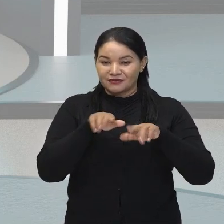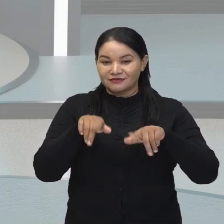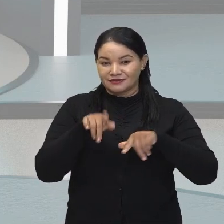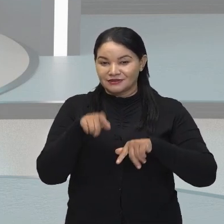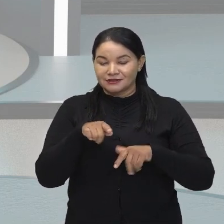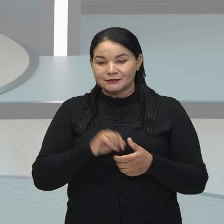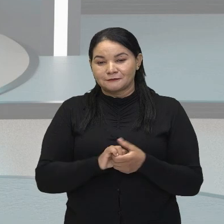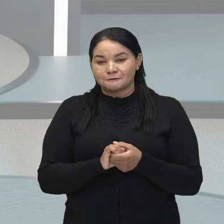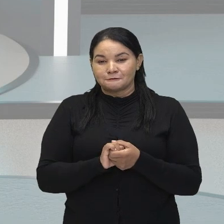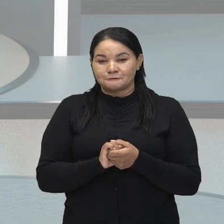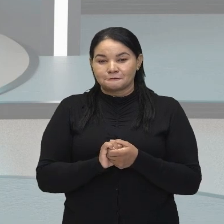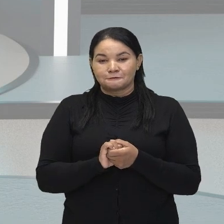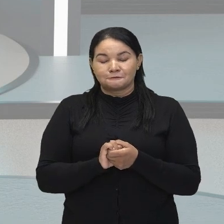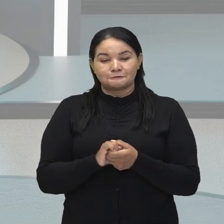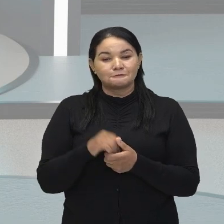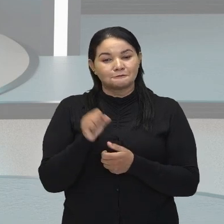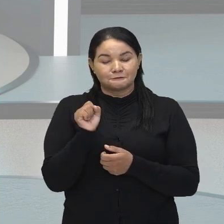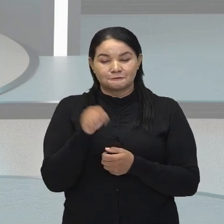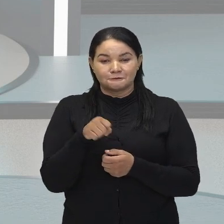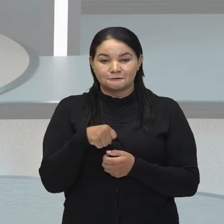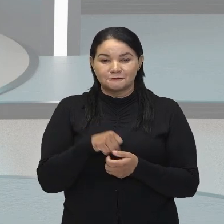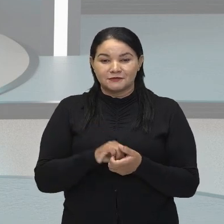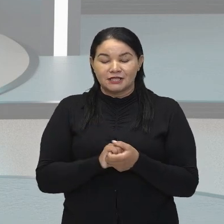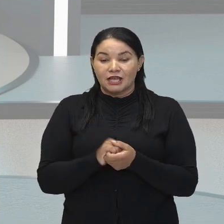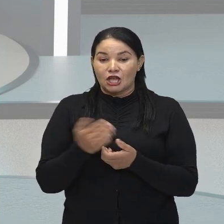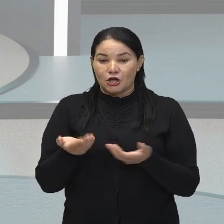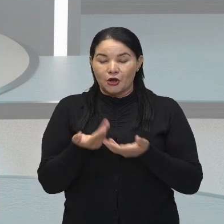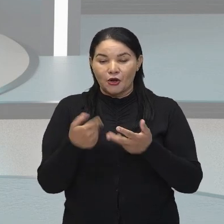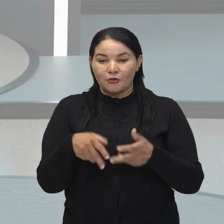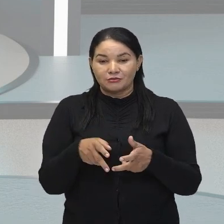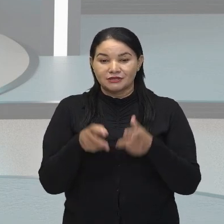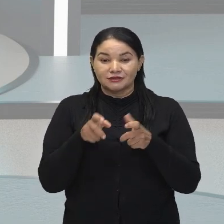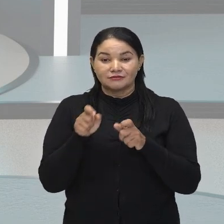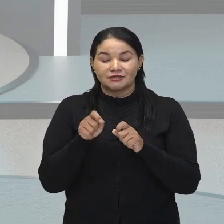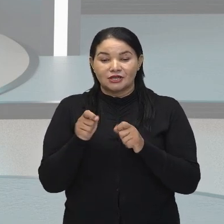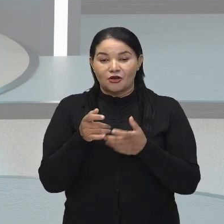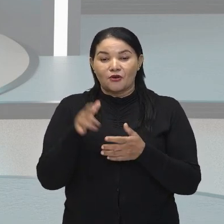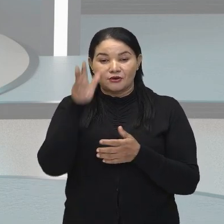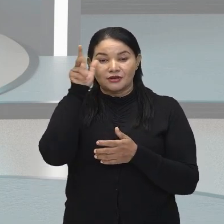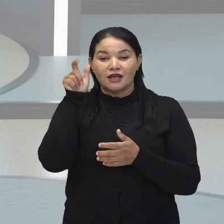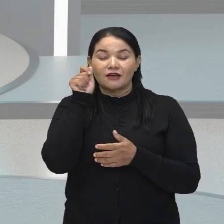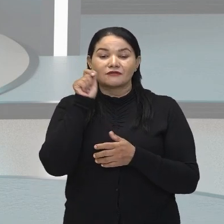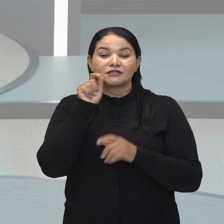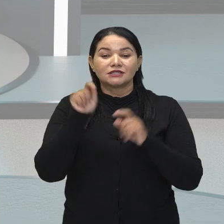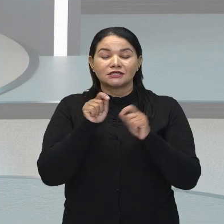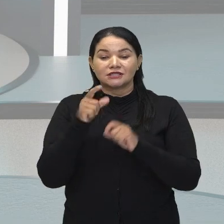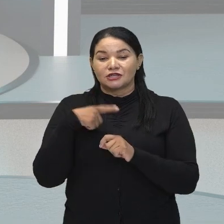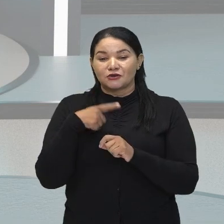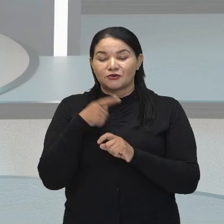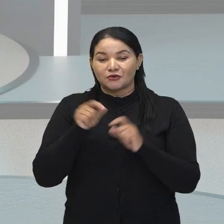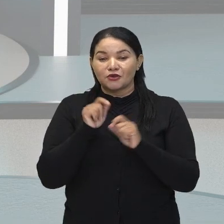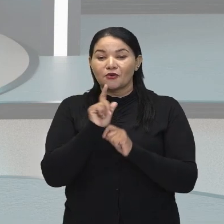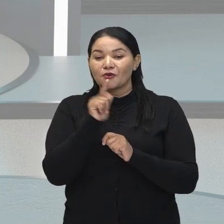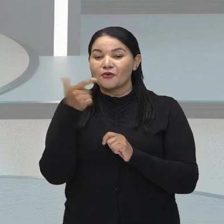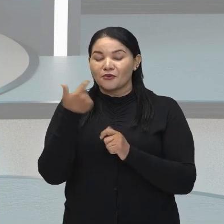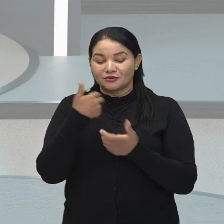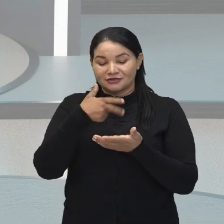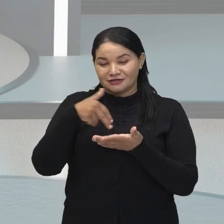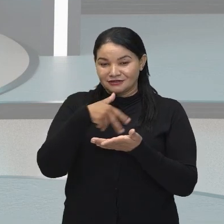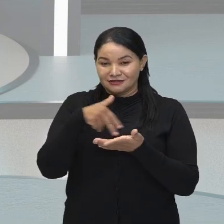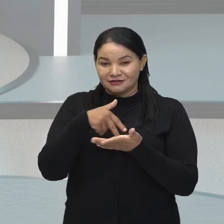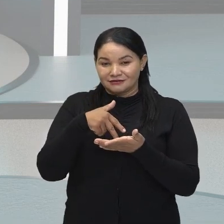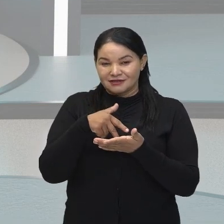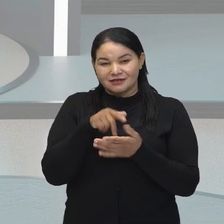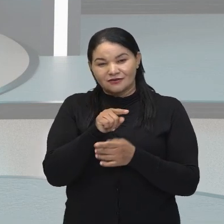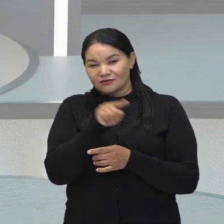diferença. Sim, vamos perceber que agora na África vamos ter uma outra dança. Será que essa vocês